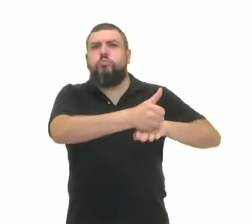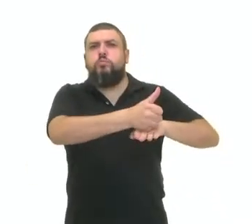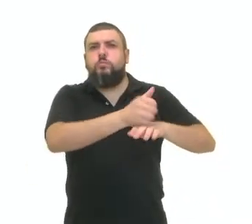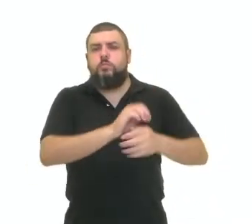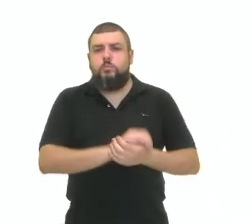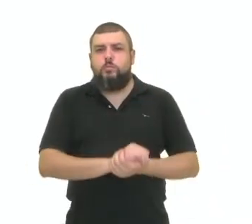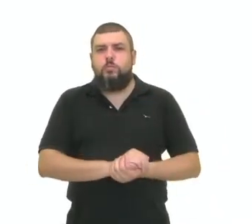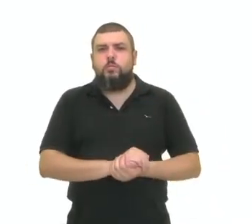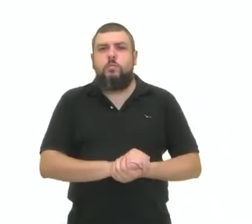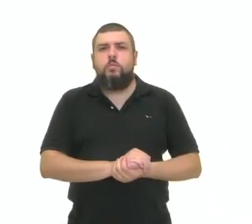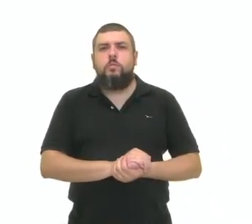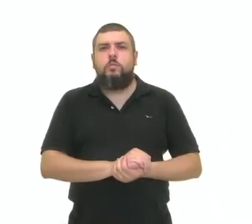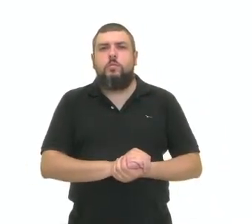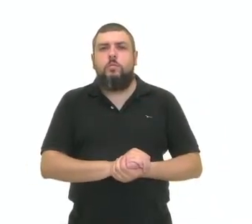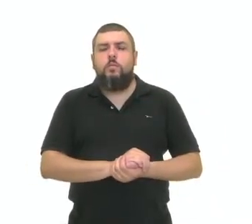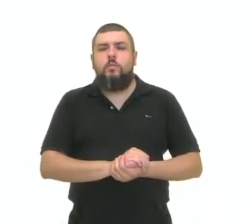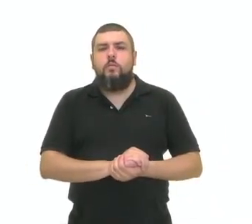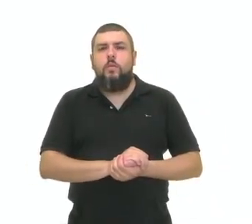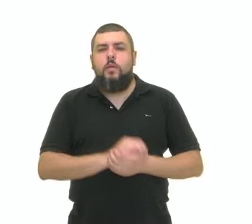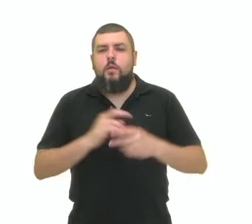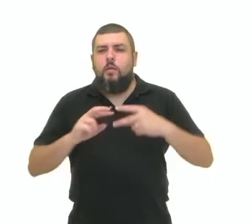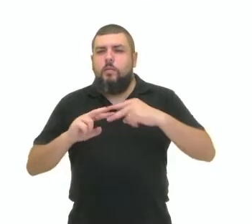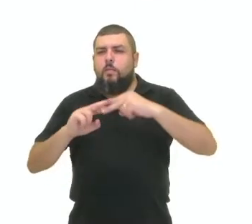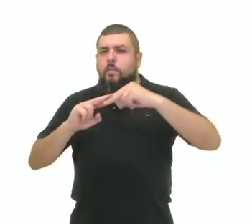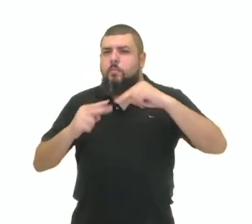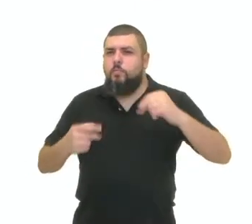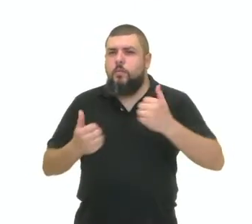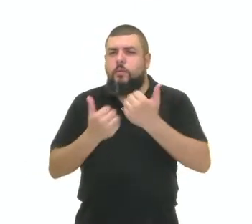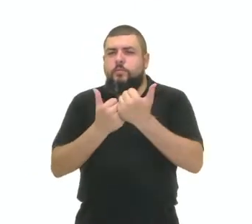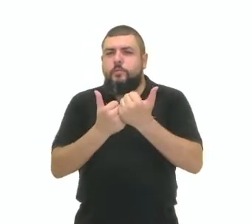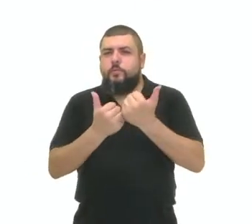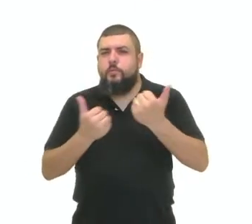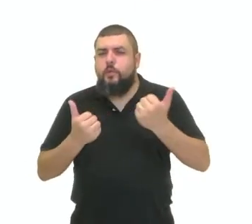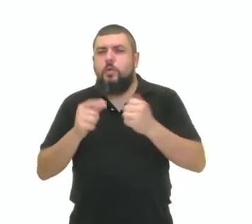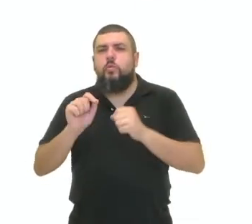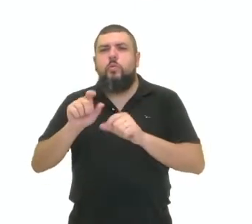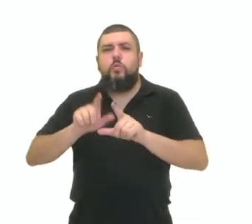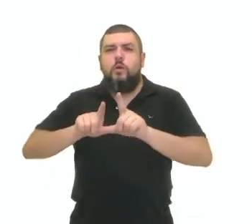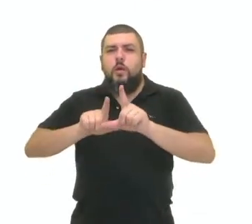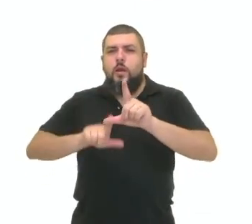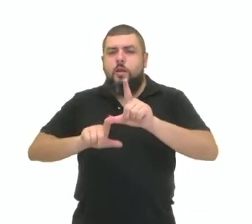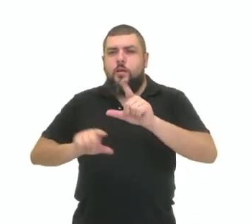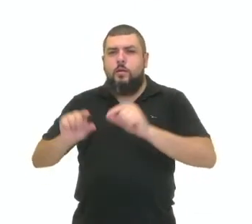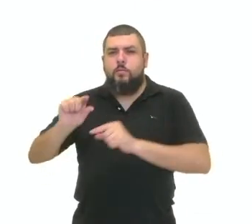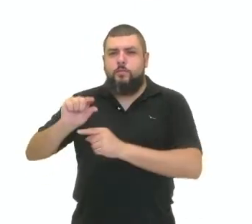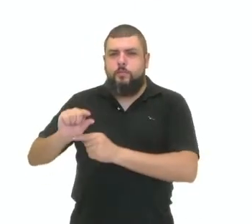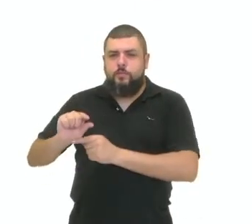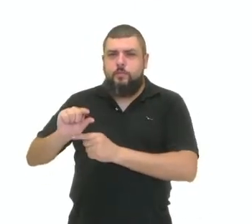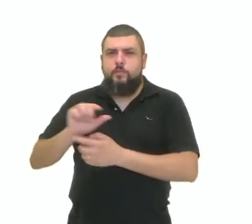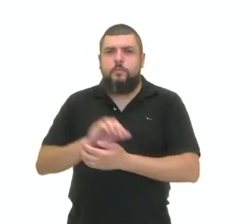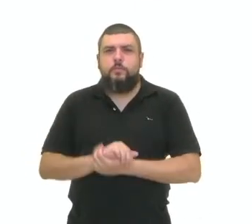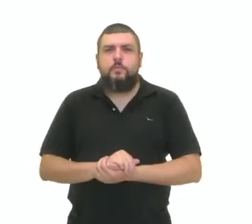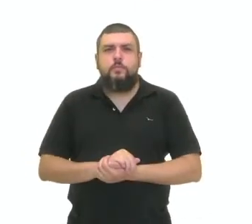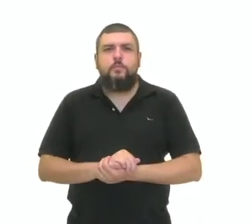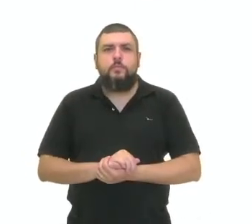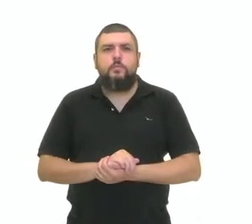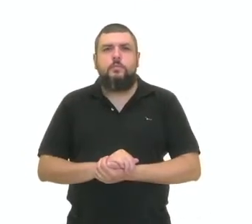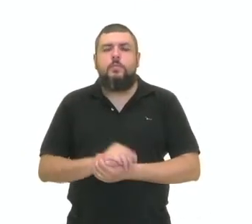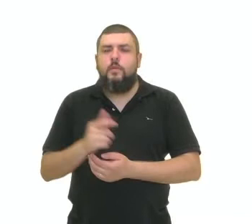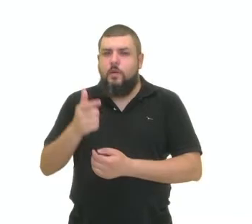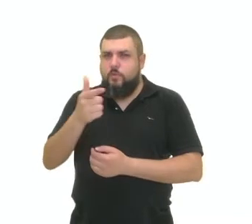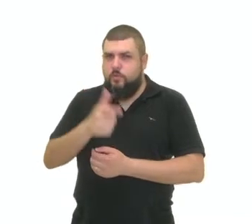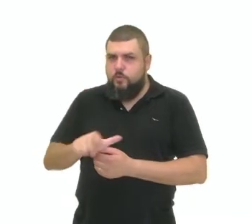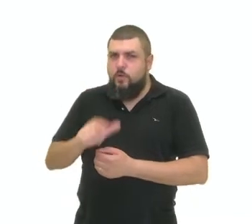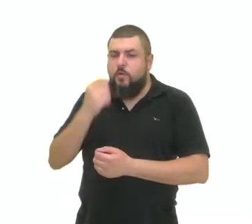Os alelos recessivos, nós vamos encontrar, então, representados por letras minúsculas. Novamente, aqui no slide nós